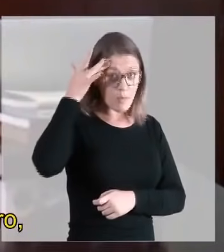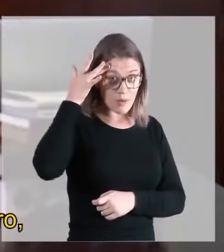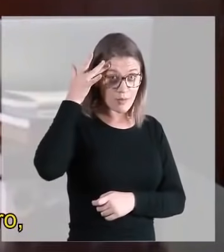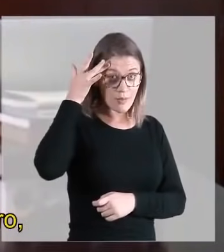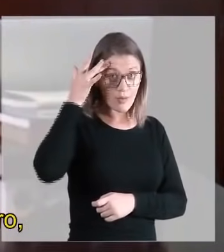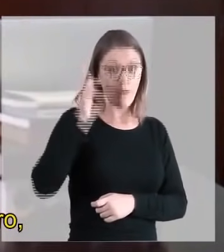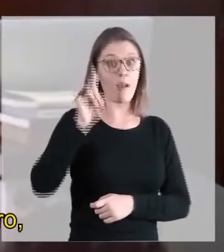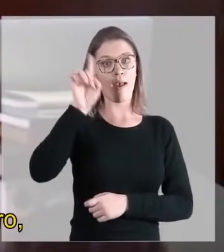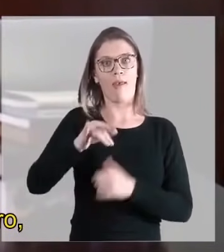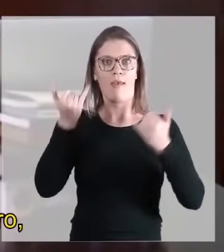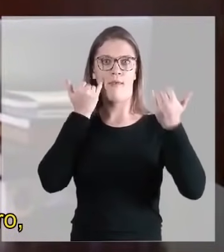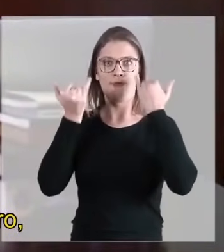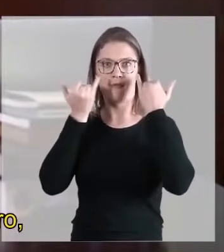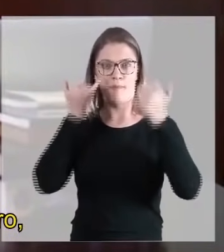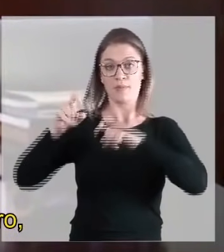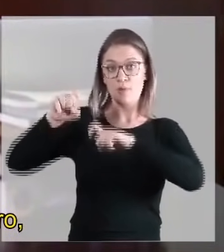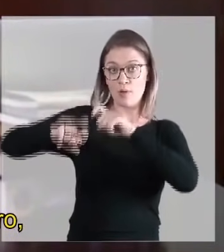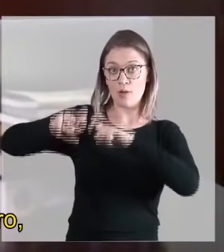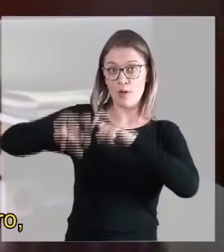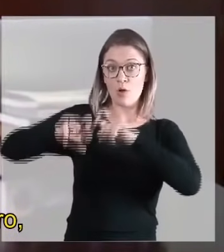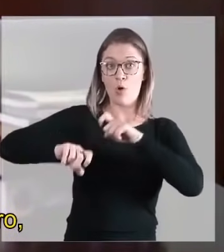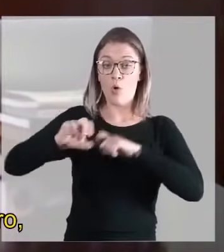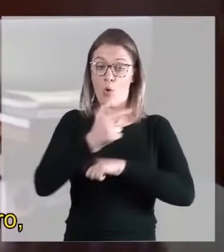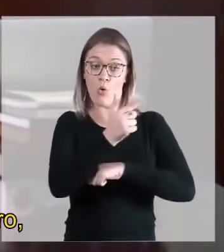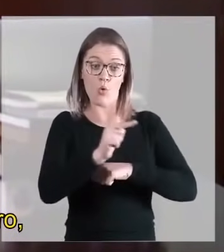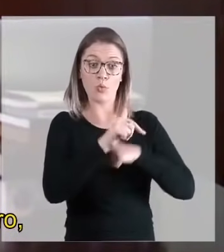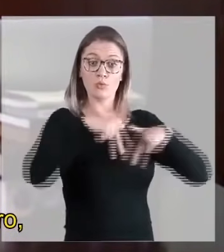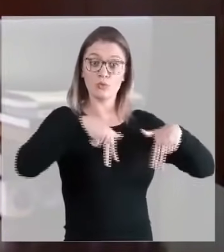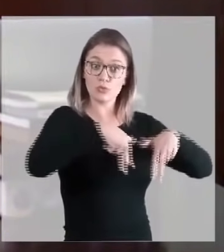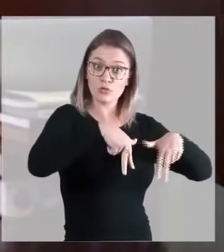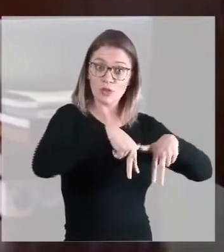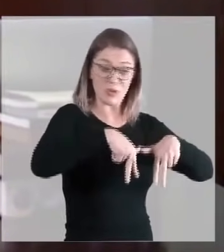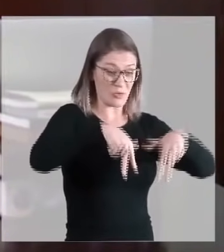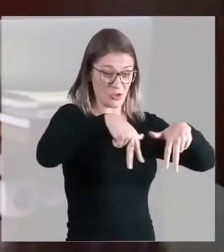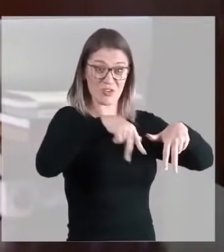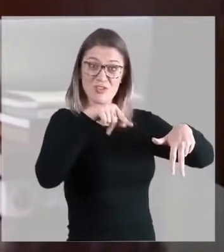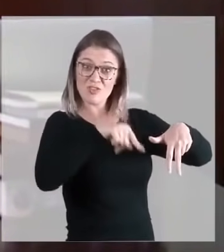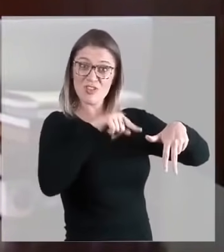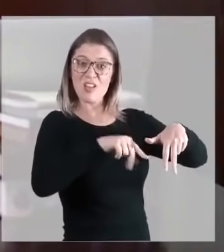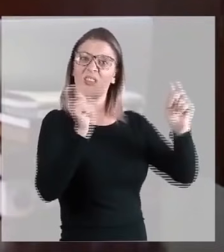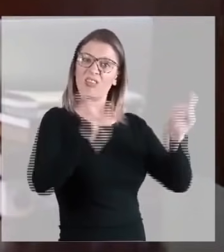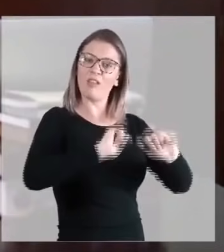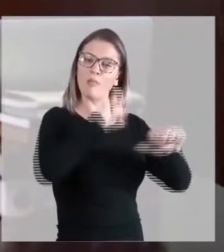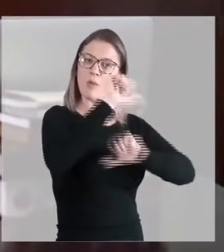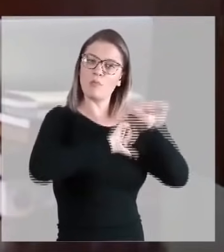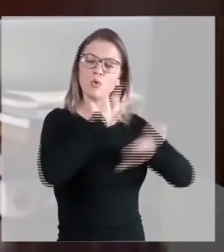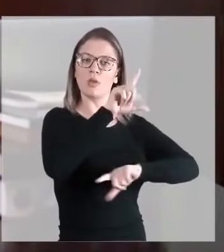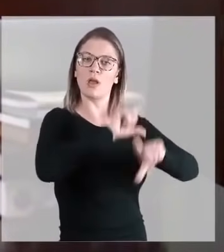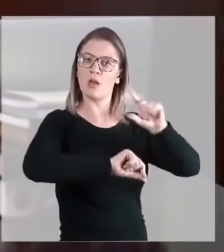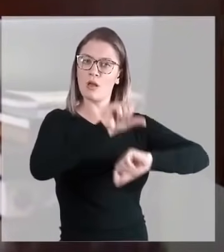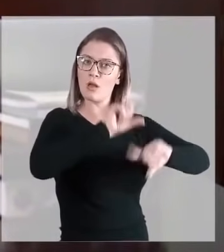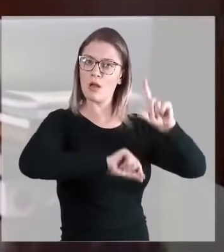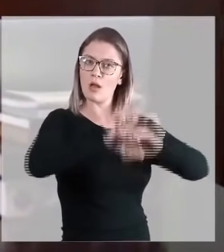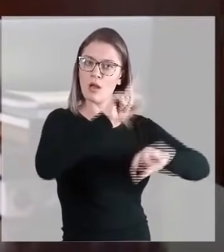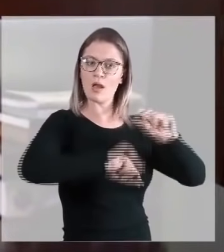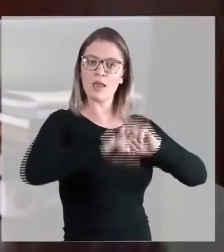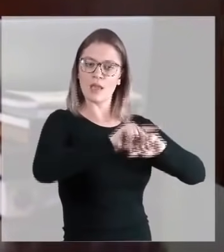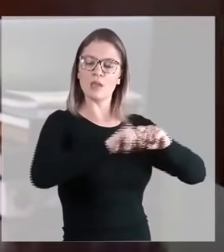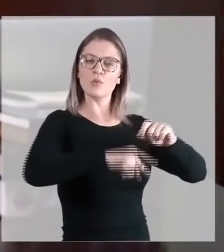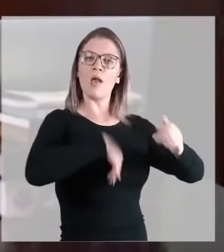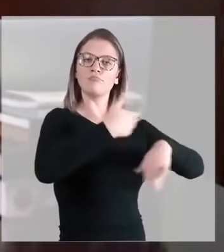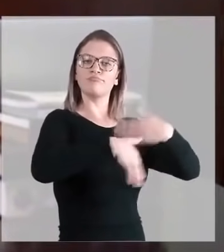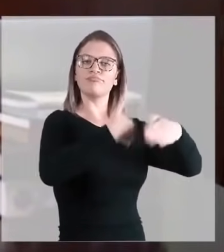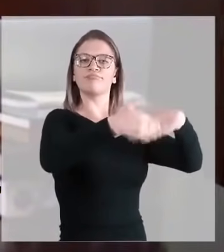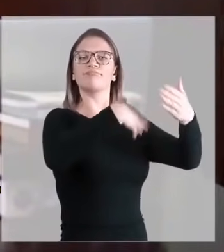dizendo que uma coisa é a informação sexual e outra é o gênero, dizendo que o gênero pode ser mudado, escolhido, que